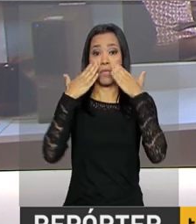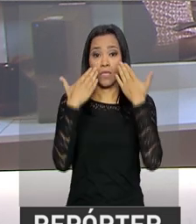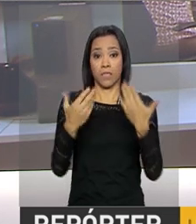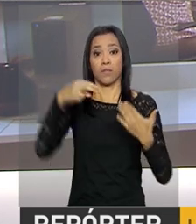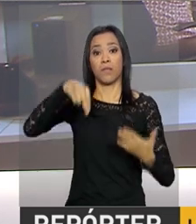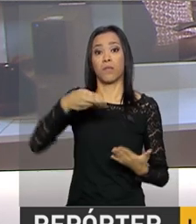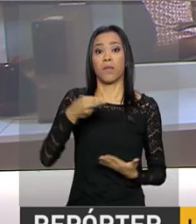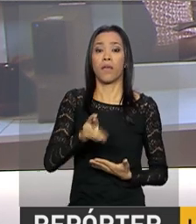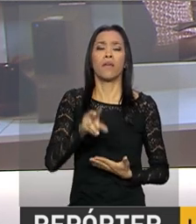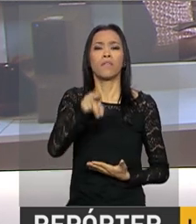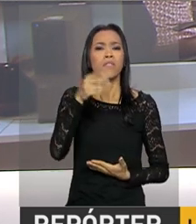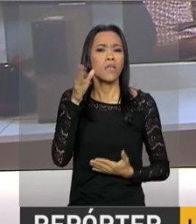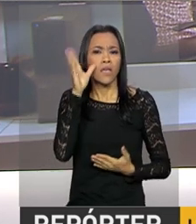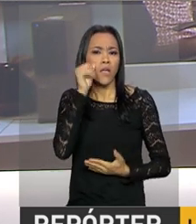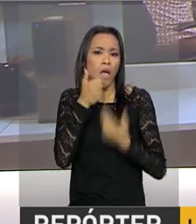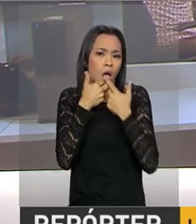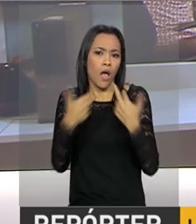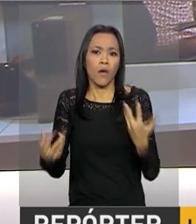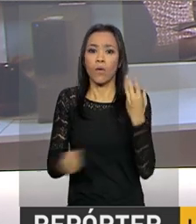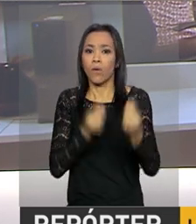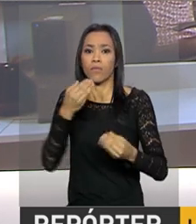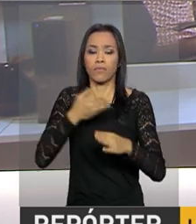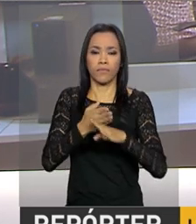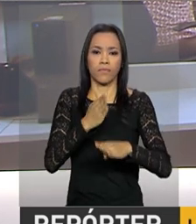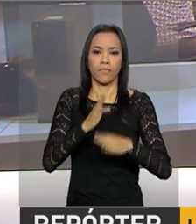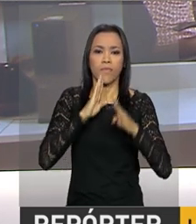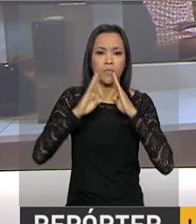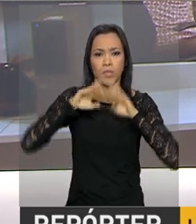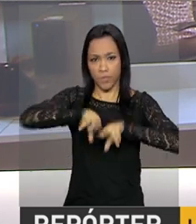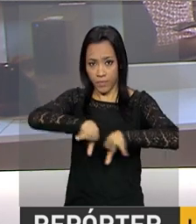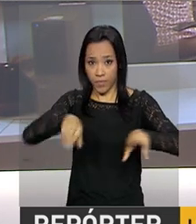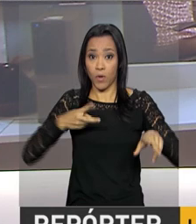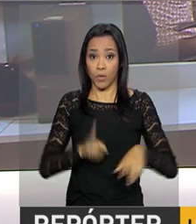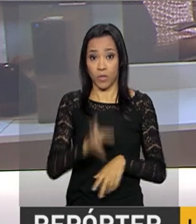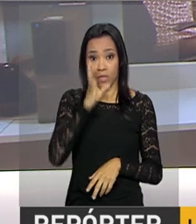Repórter NBR. Acompanhe também as novidades em nossas redes sociais.